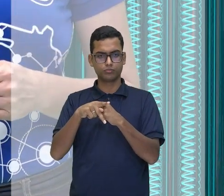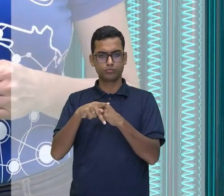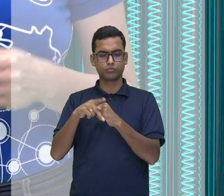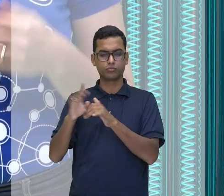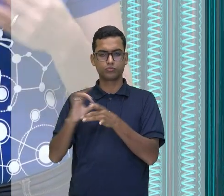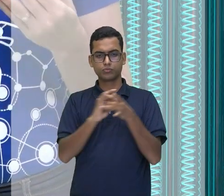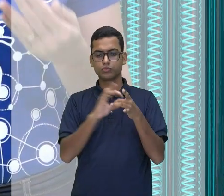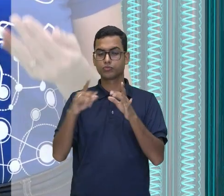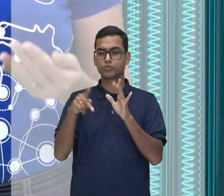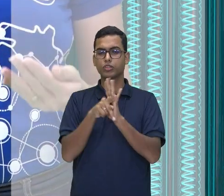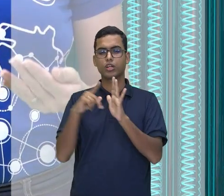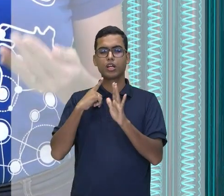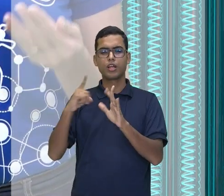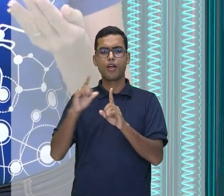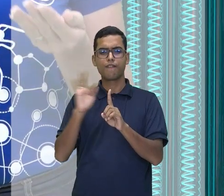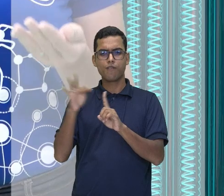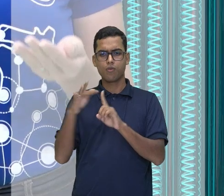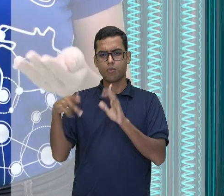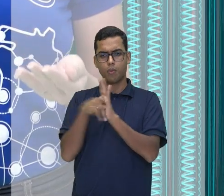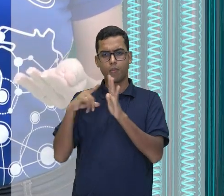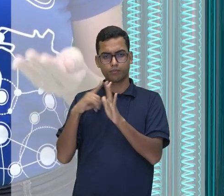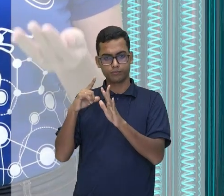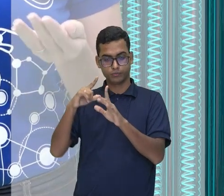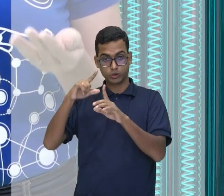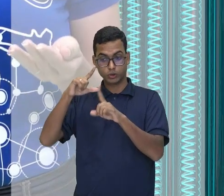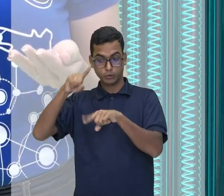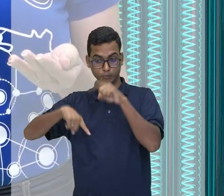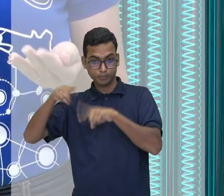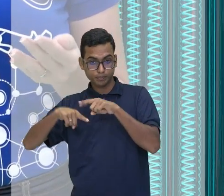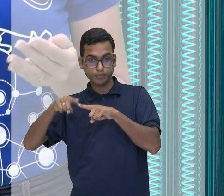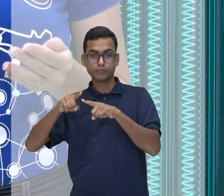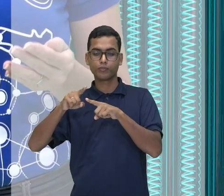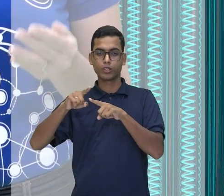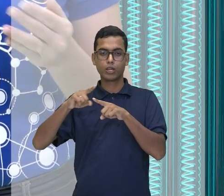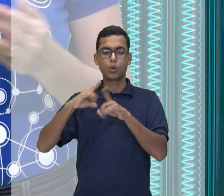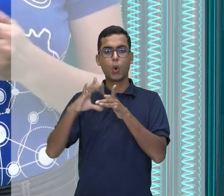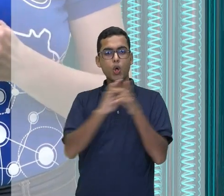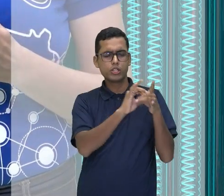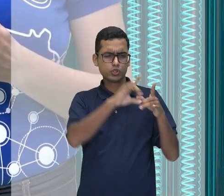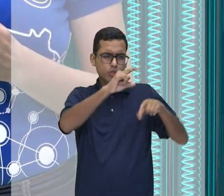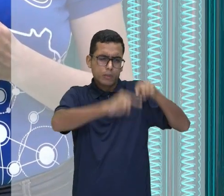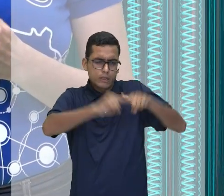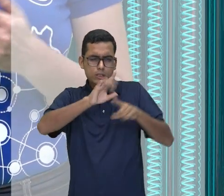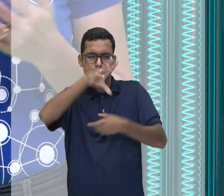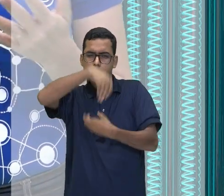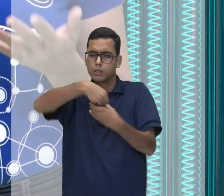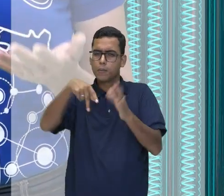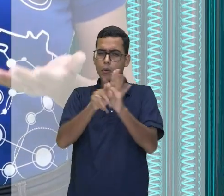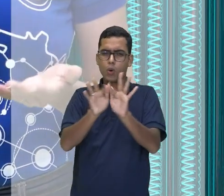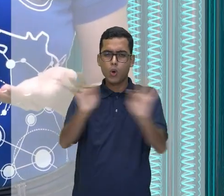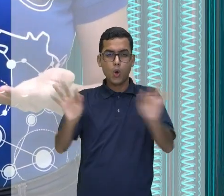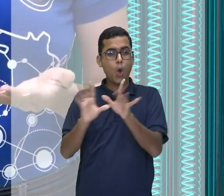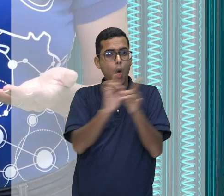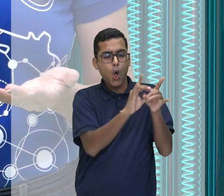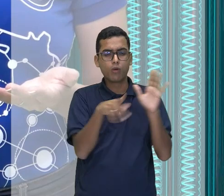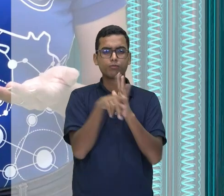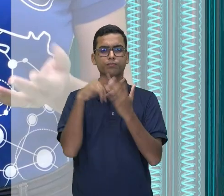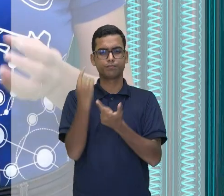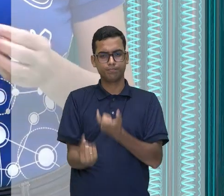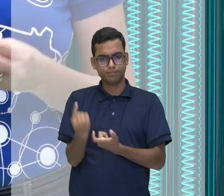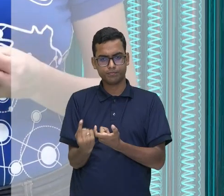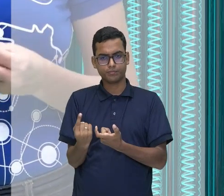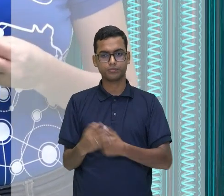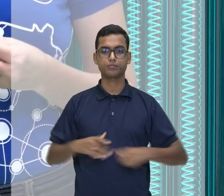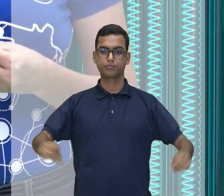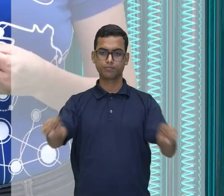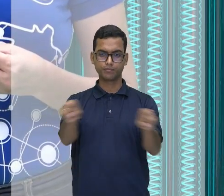né? Me, you, him, her e o it. Assim como nós temos do